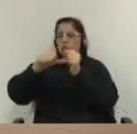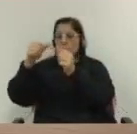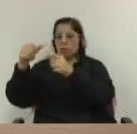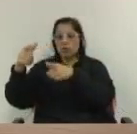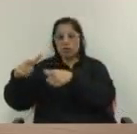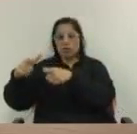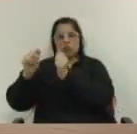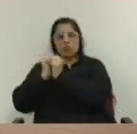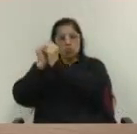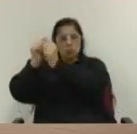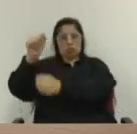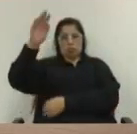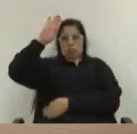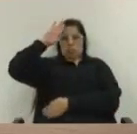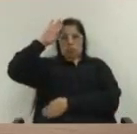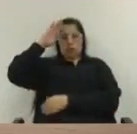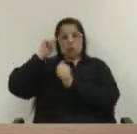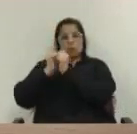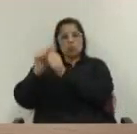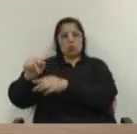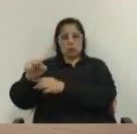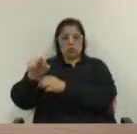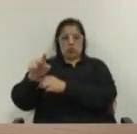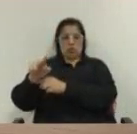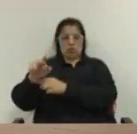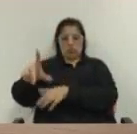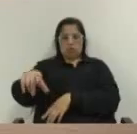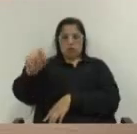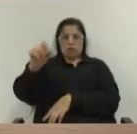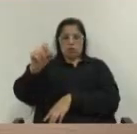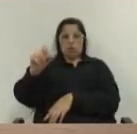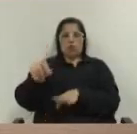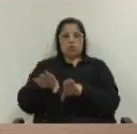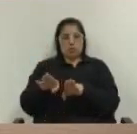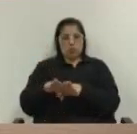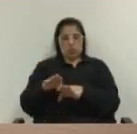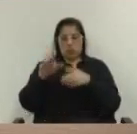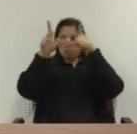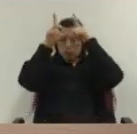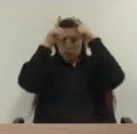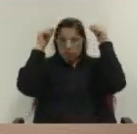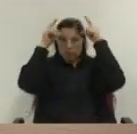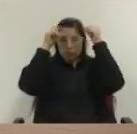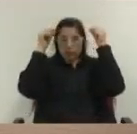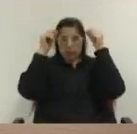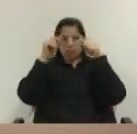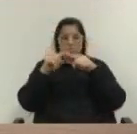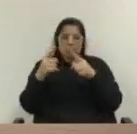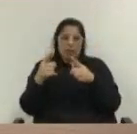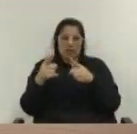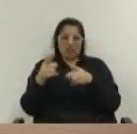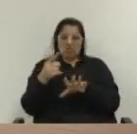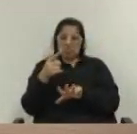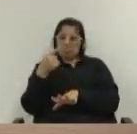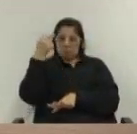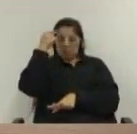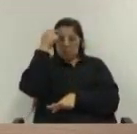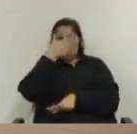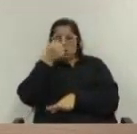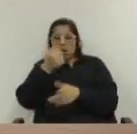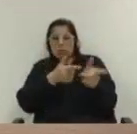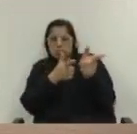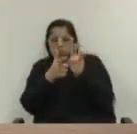feminina na Revolução de 1932, alistou-se como enfermeira, mas acabou de fuzil na mão, tendo